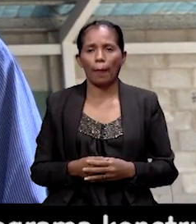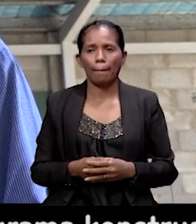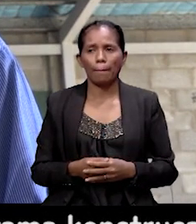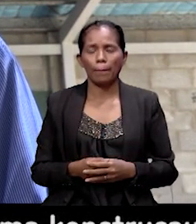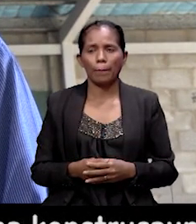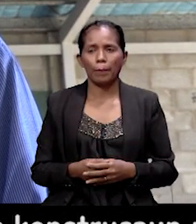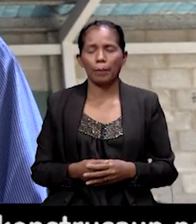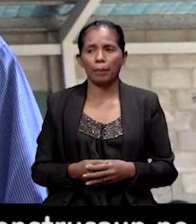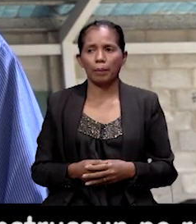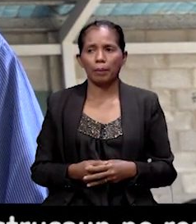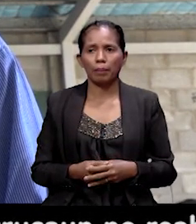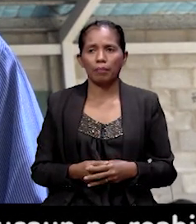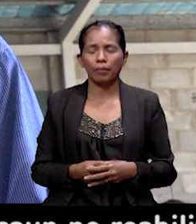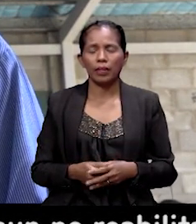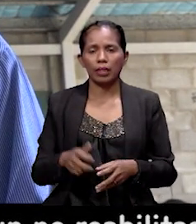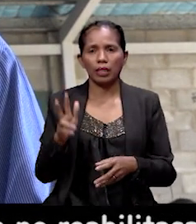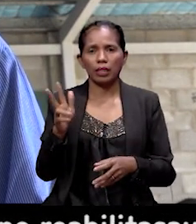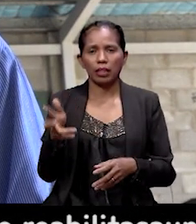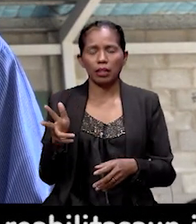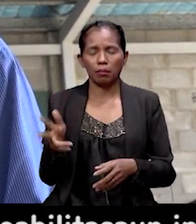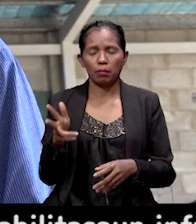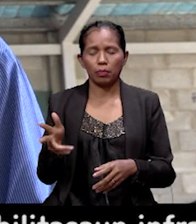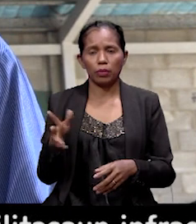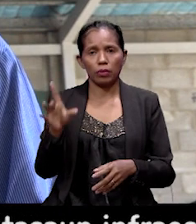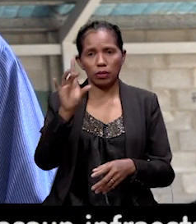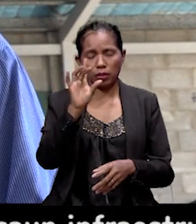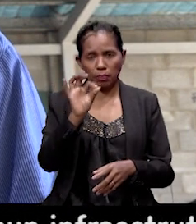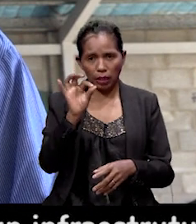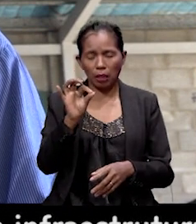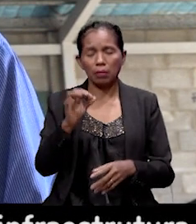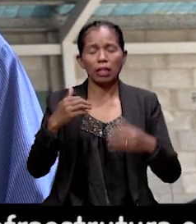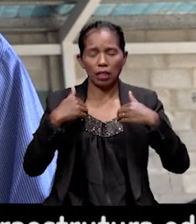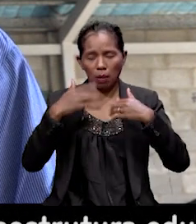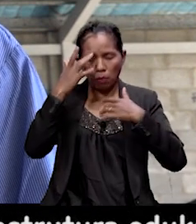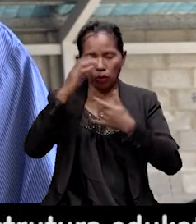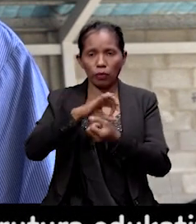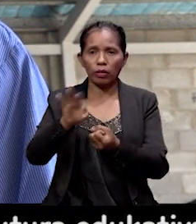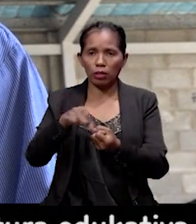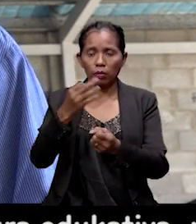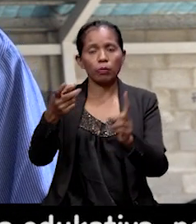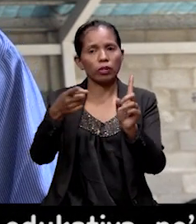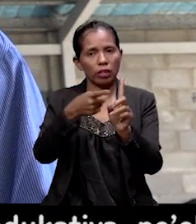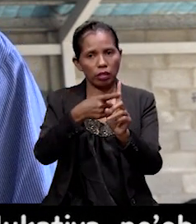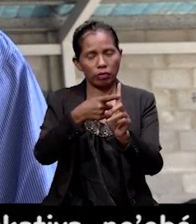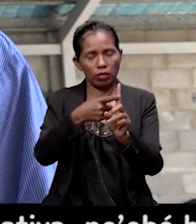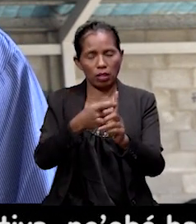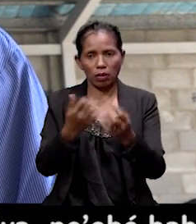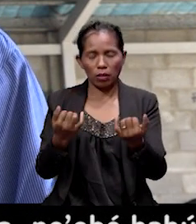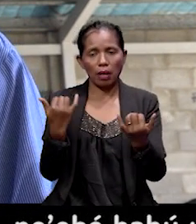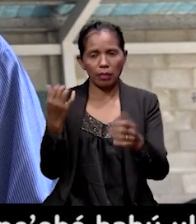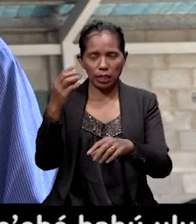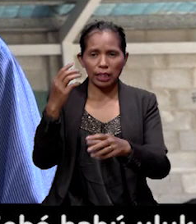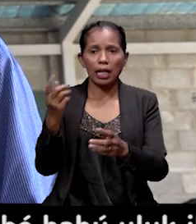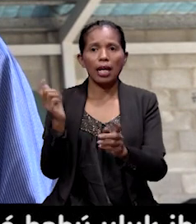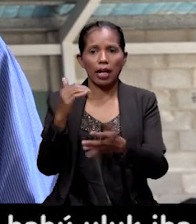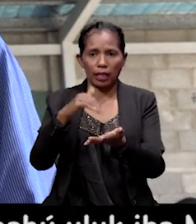iha 39 ma hetan positivo e ohen halu tan segunda fase ba